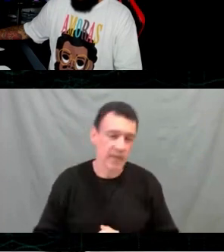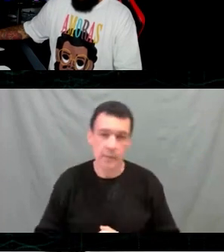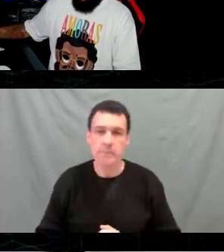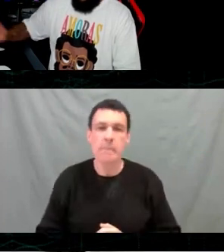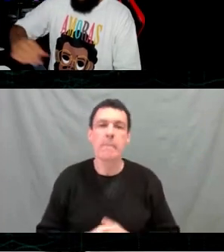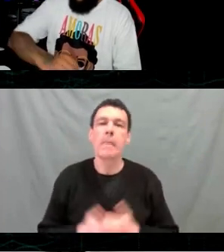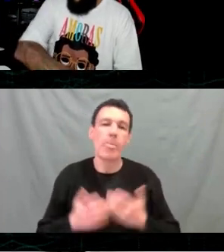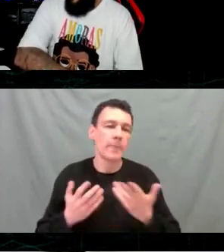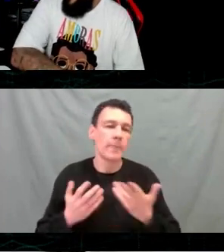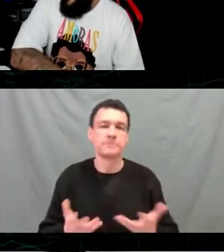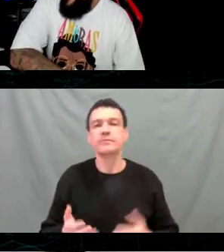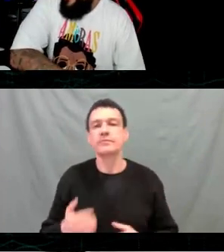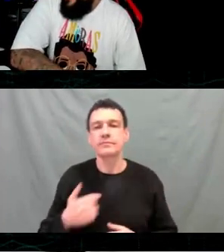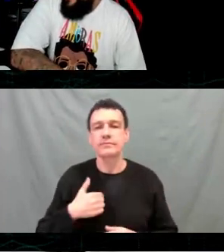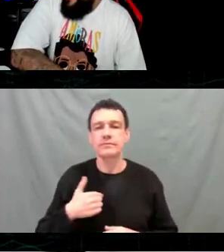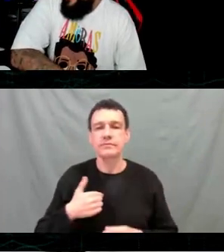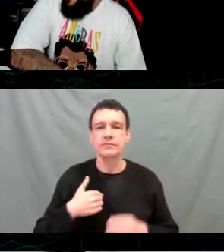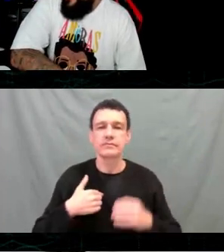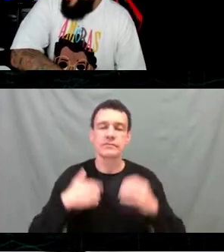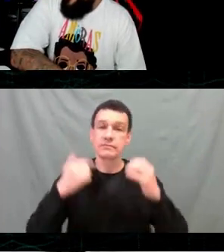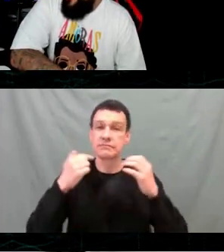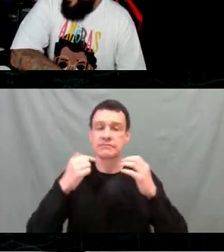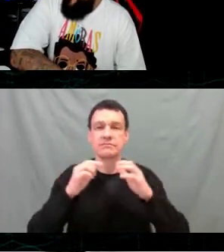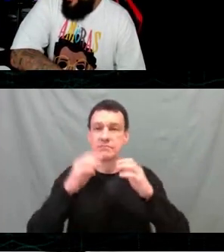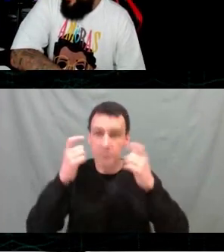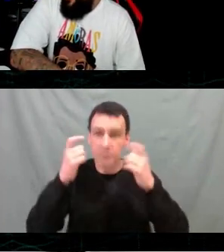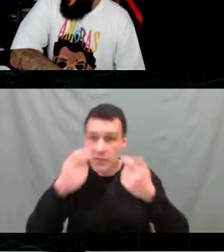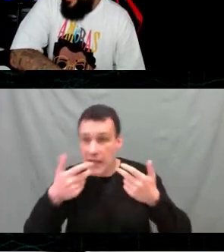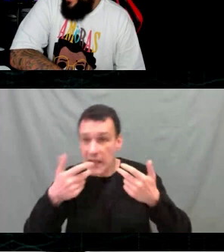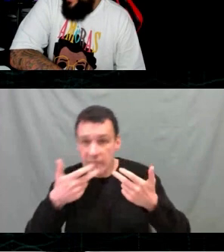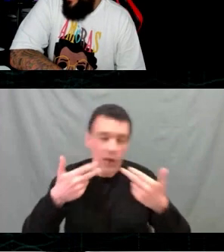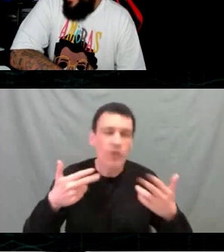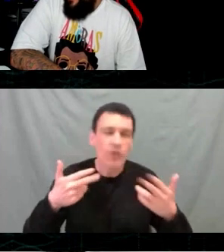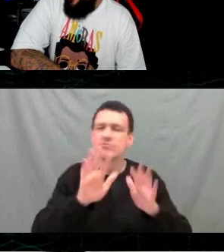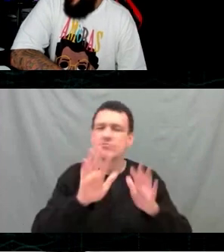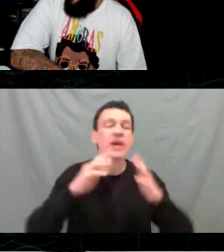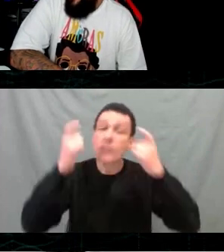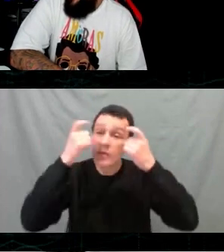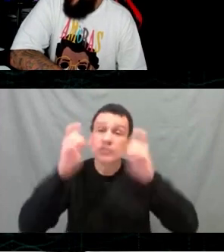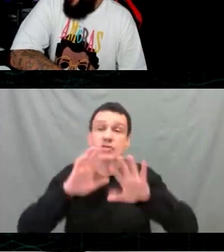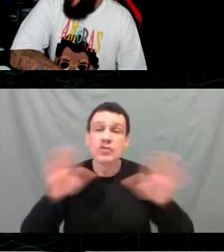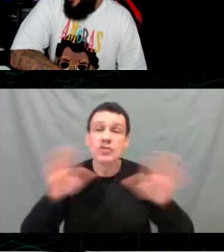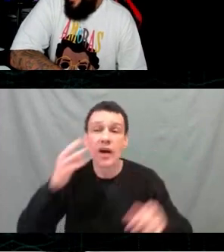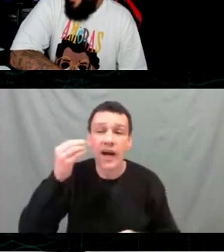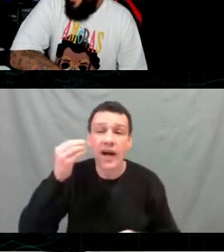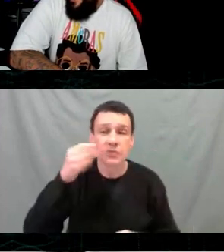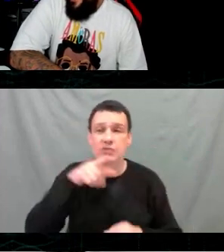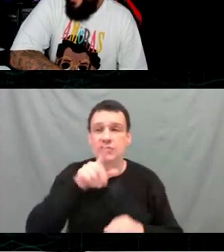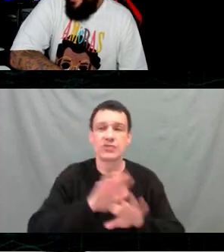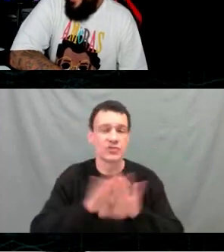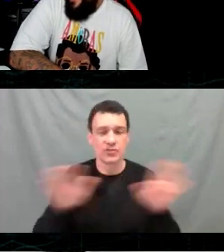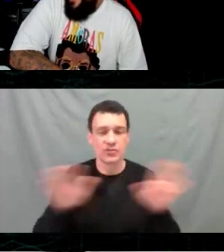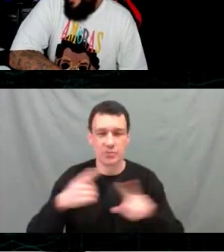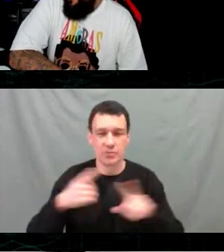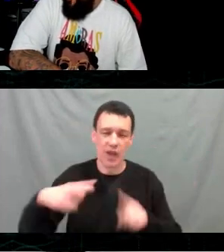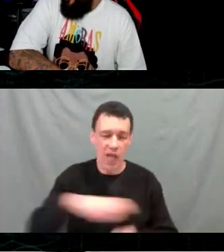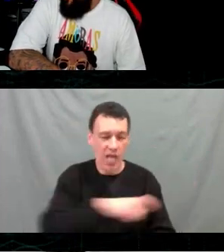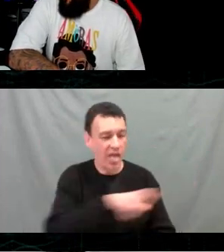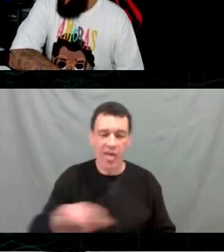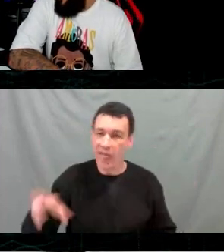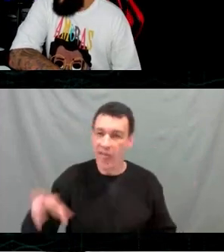gatinho sexta-feira 13 o gato preto aqui em casa já tinha tá numa Vibe boa aí a a última gelado que o outro